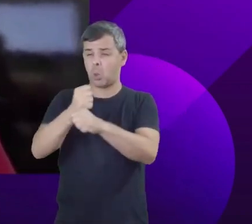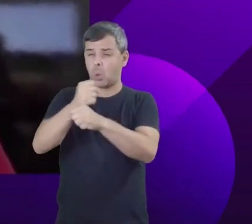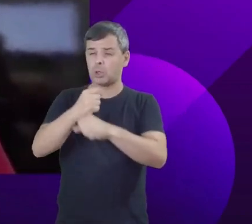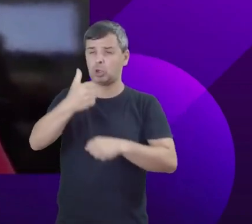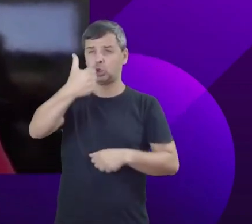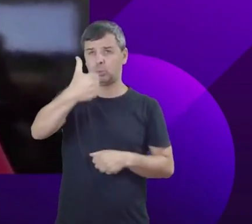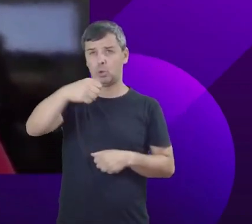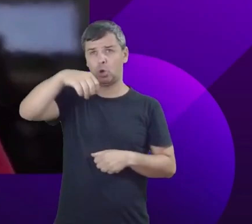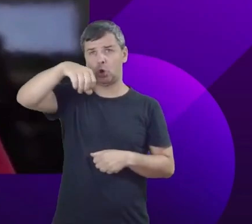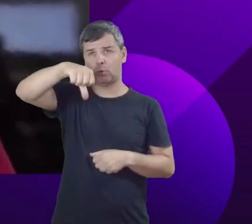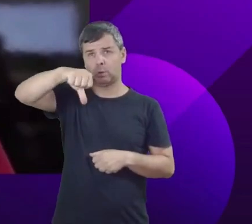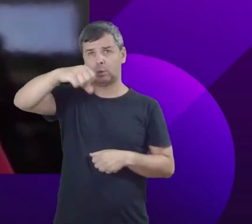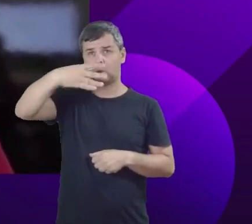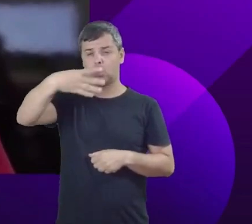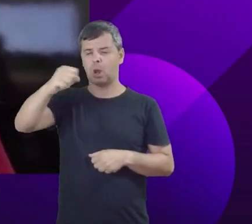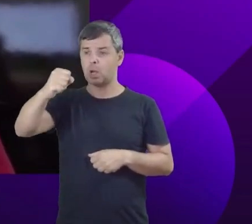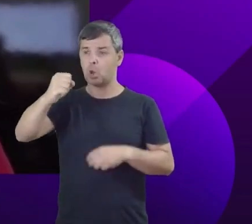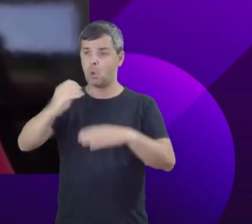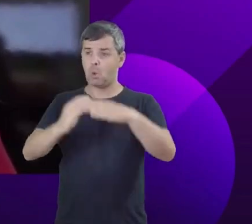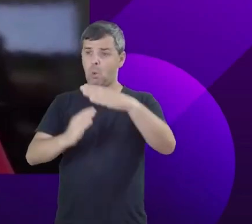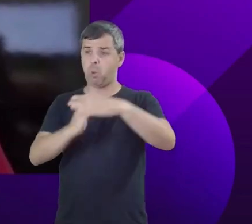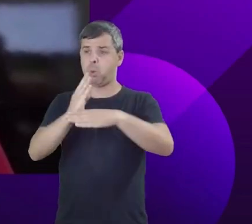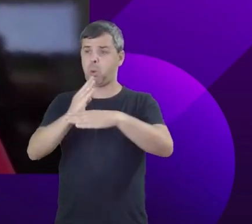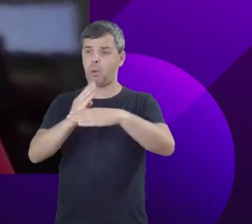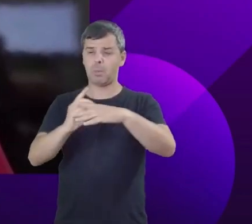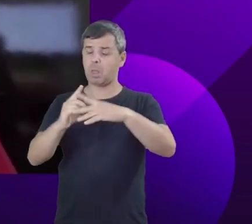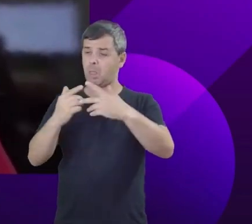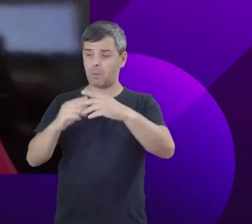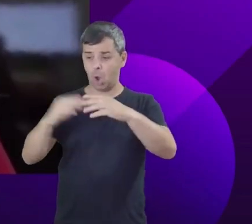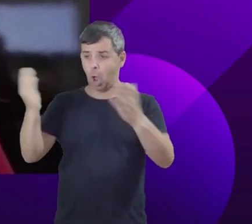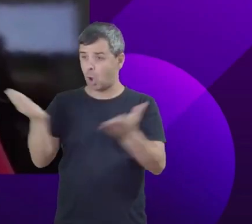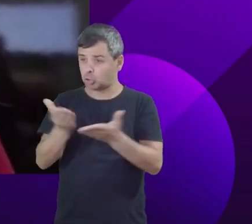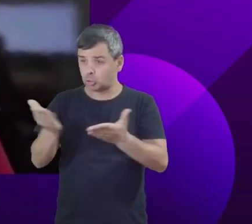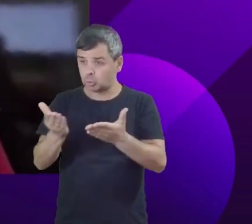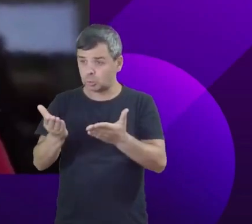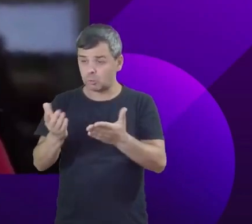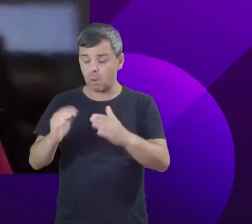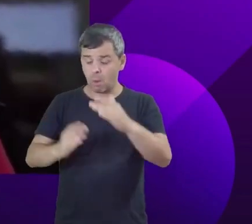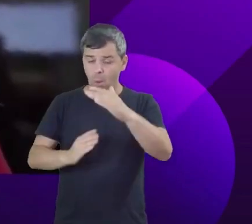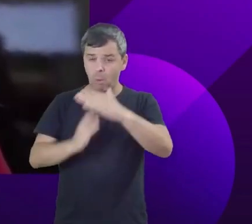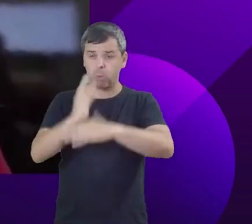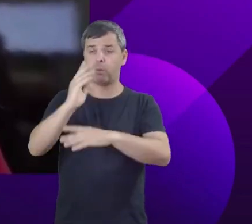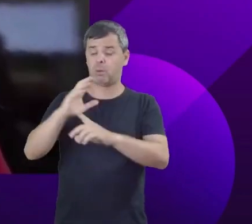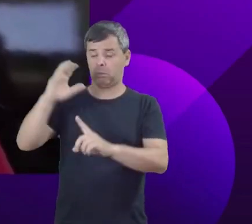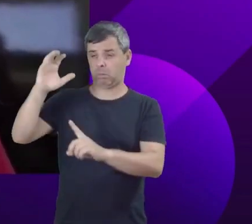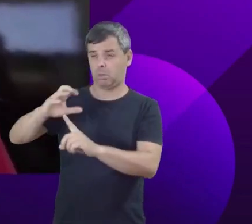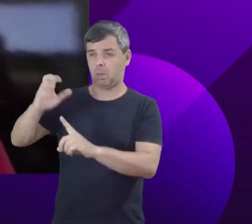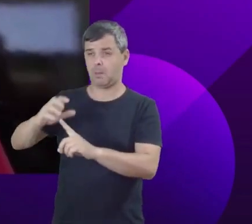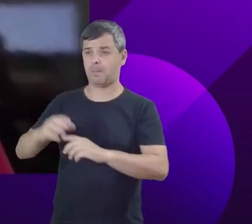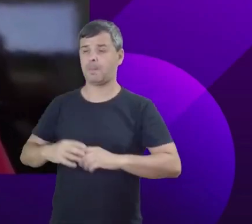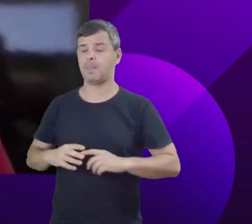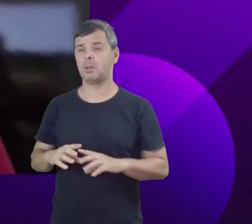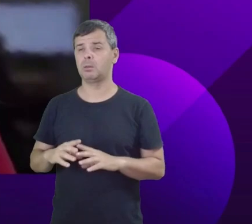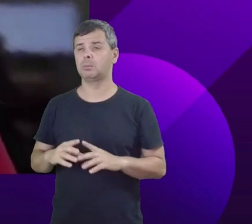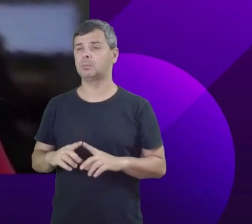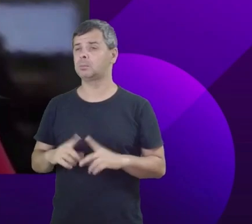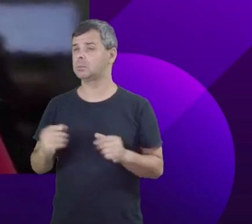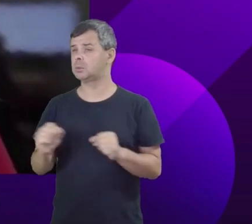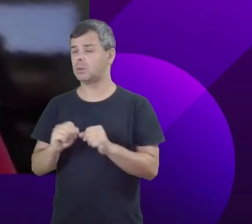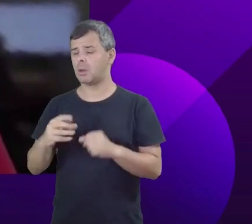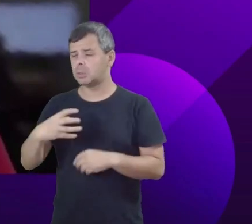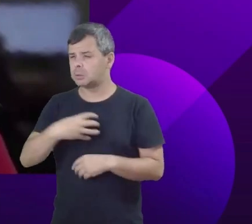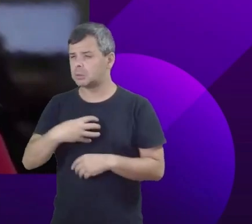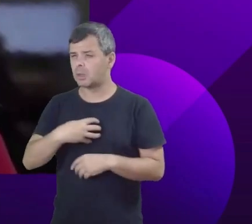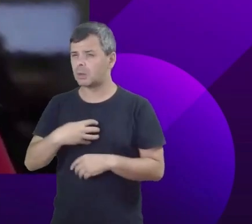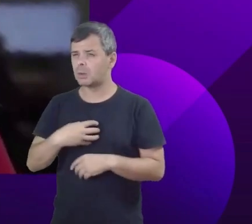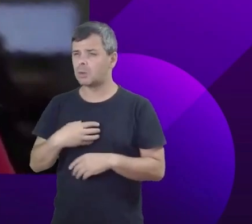existia, né, na cidade. Então foi uma cheia, teve bairros e locais, né, que foram afetados, que nunca se